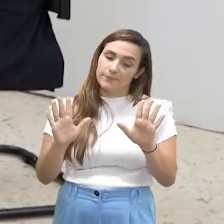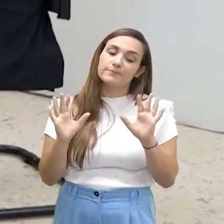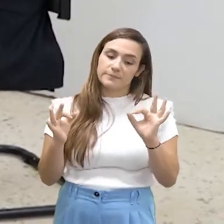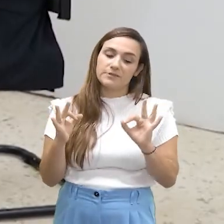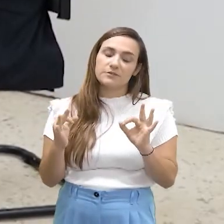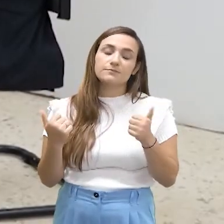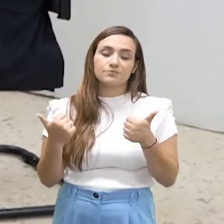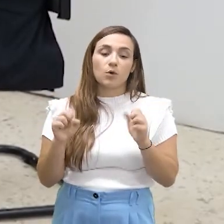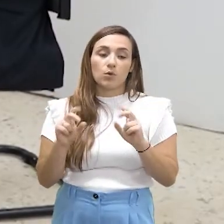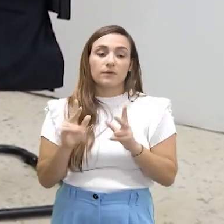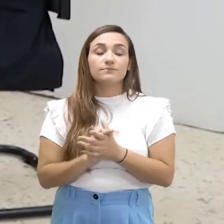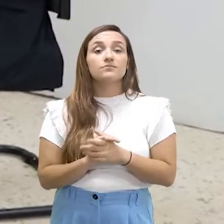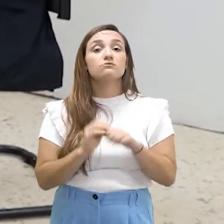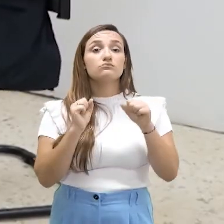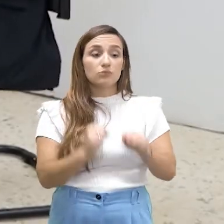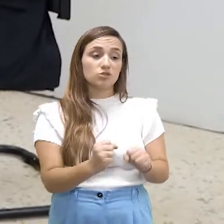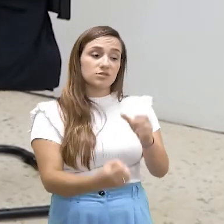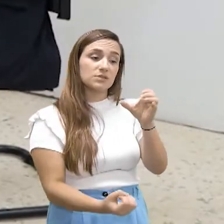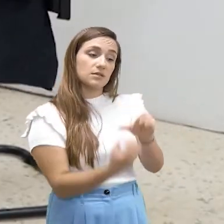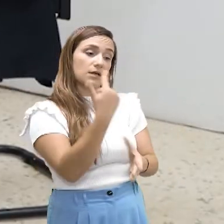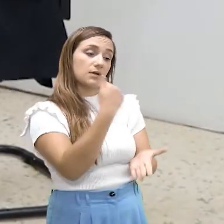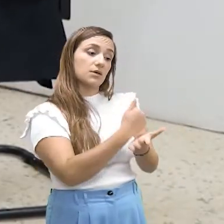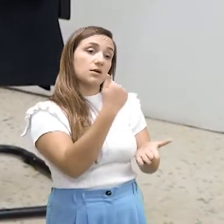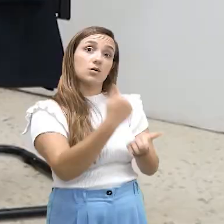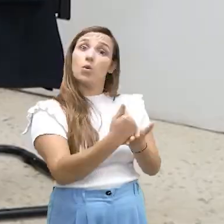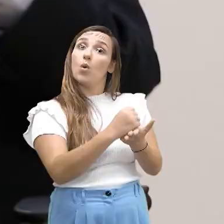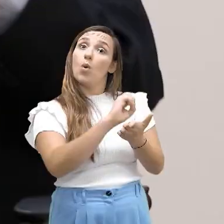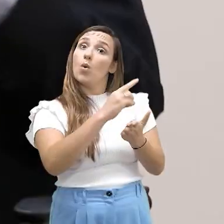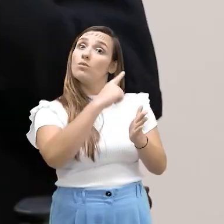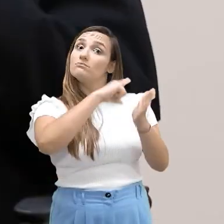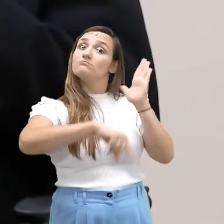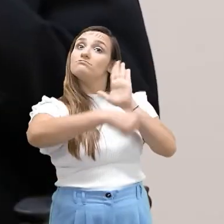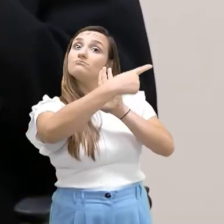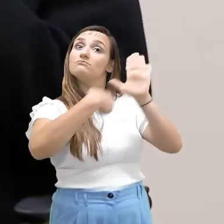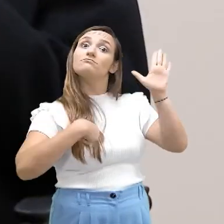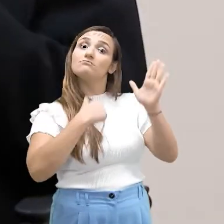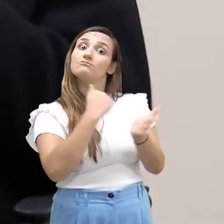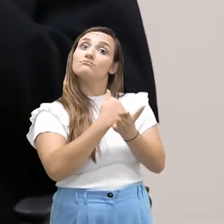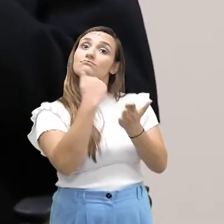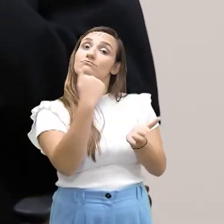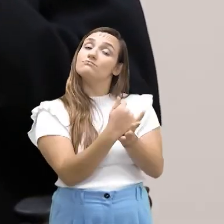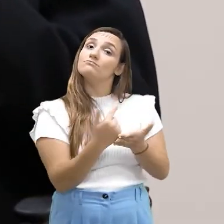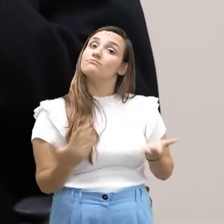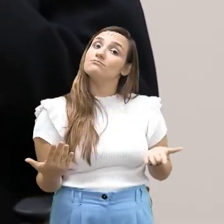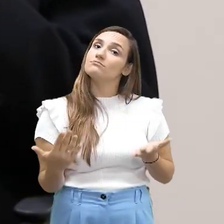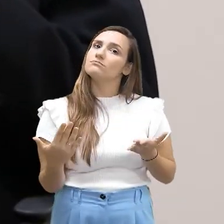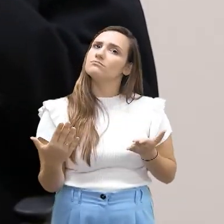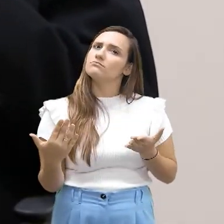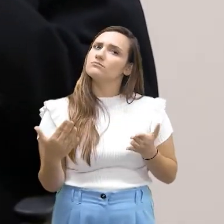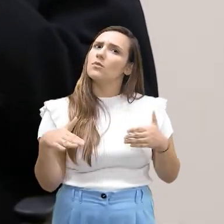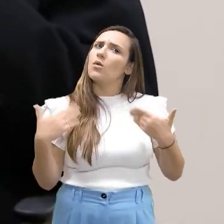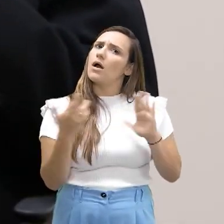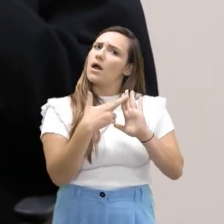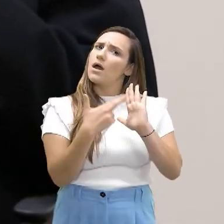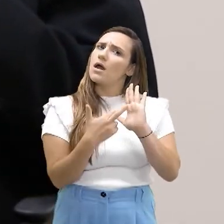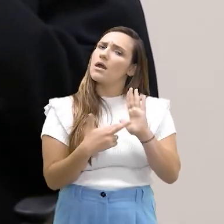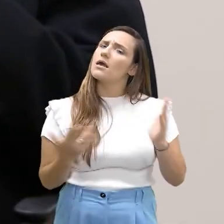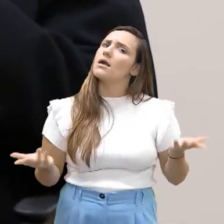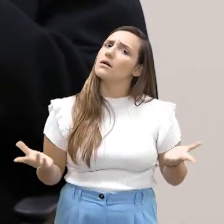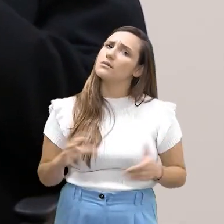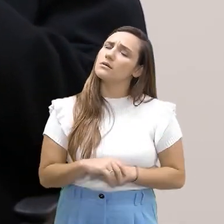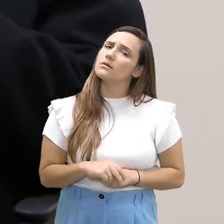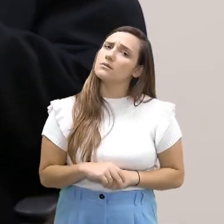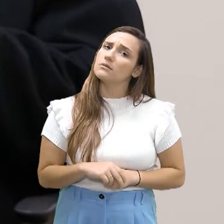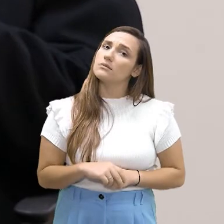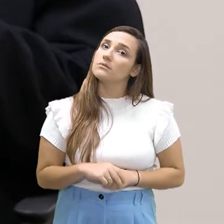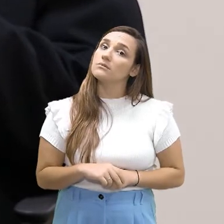Ah, perfeito. Pode ocorrer tanto a criação como até a desativação de cartório. E quais são os critérios?